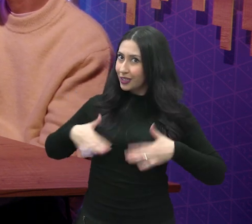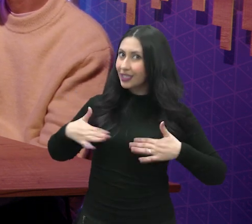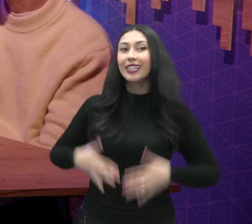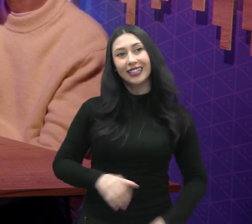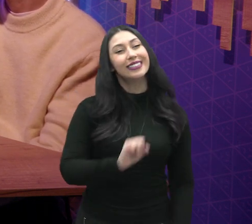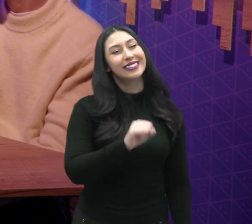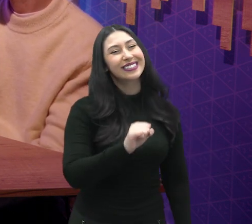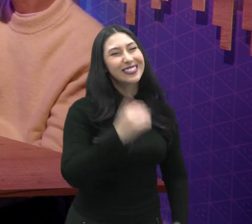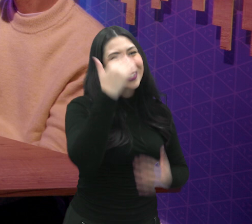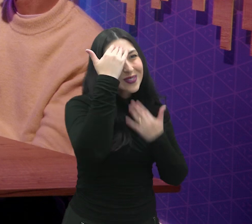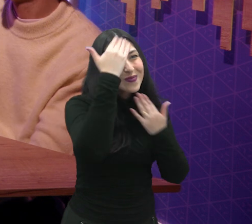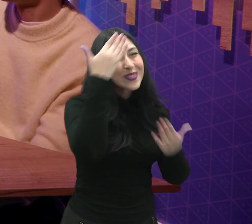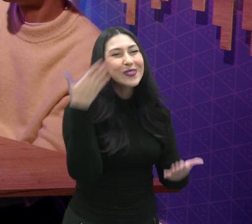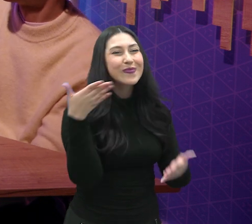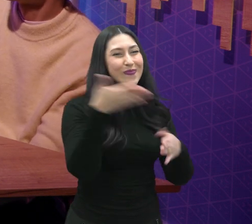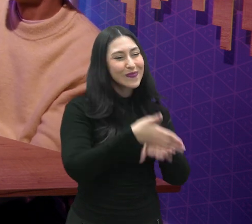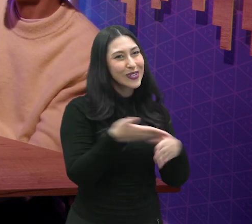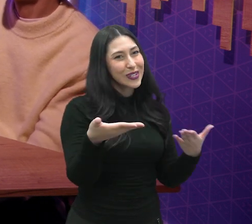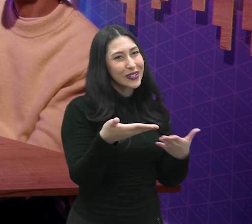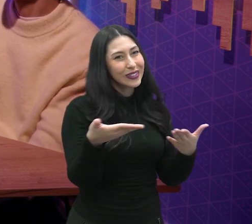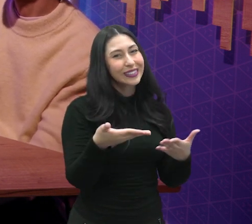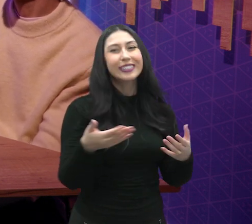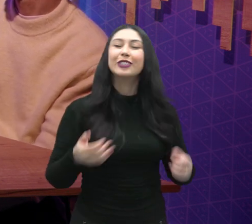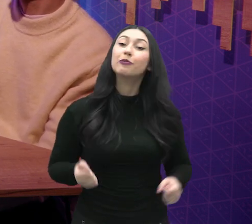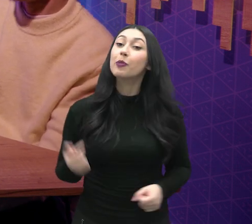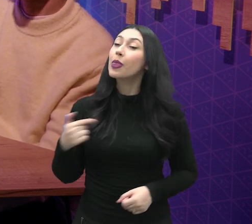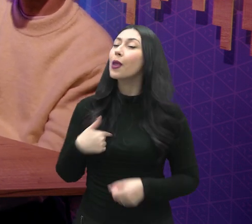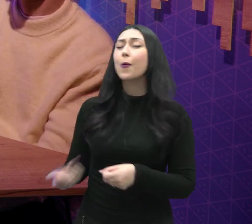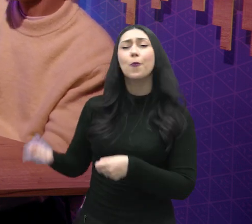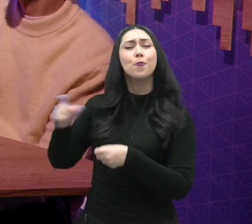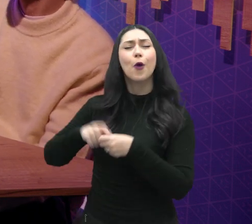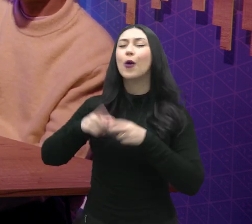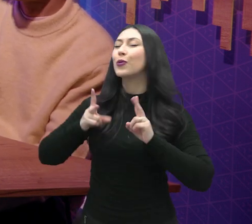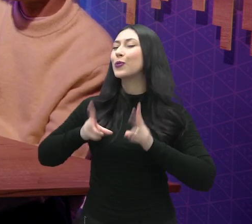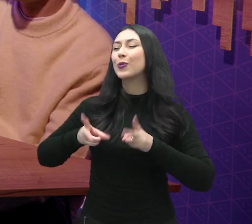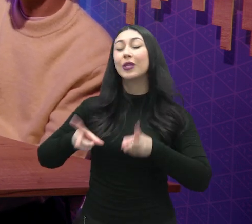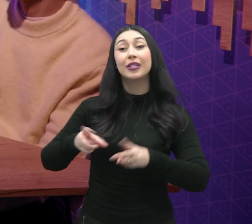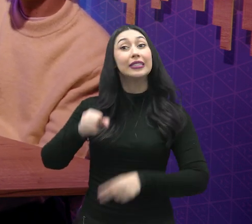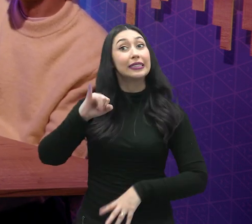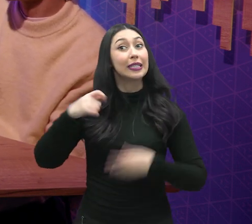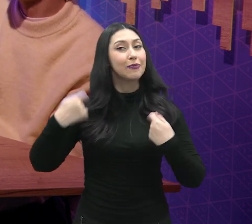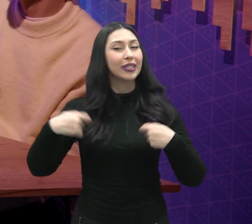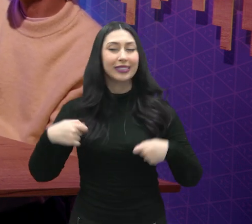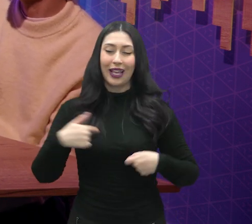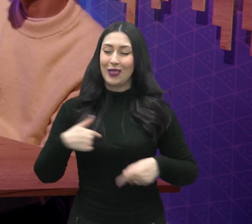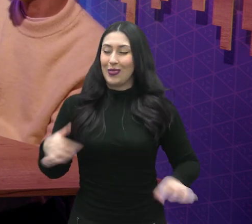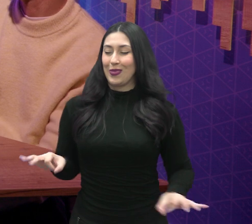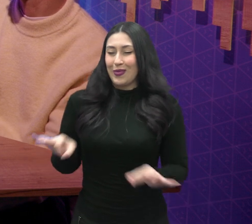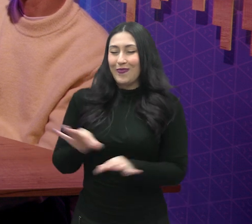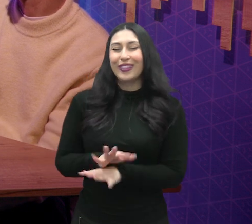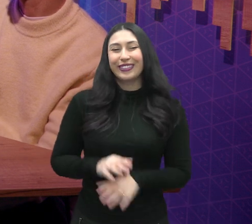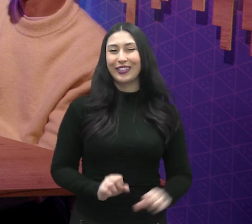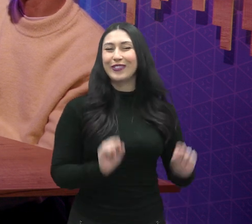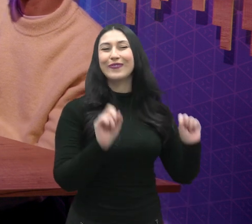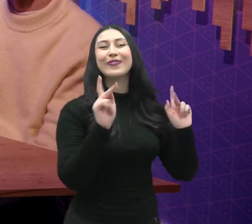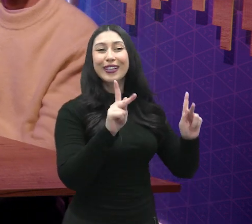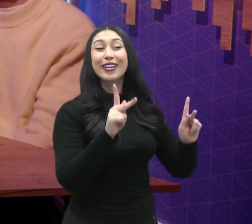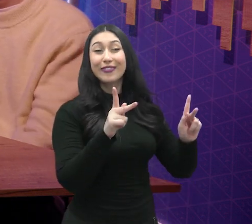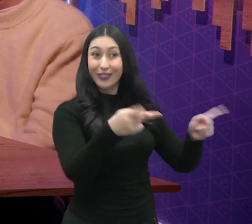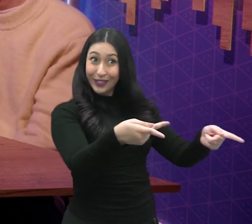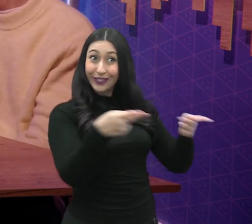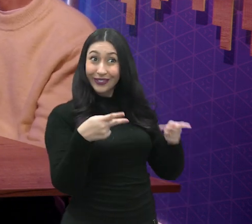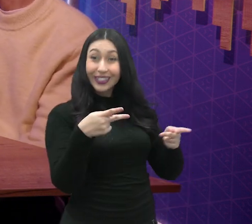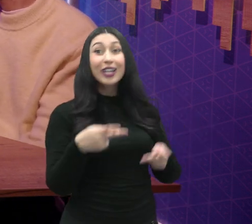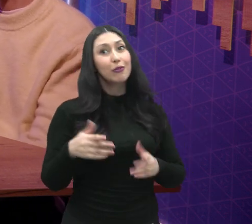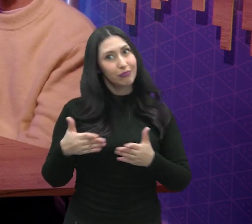descansar? Bora. Vitor, muito obrigada pela sua participação hoje, viu? Volto sempre, assim que vocês precisarem, estou aqui. Pode deixar, a gente